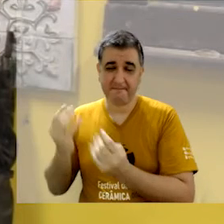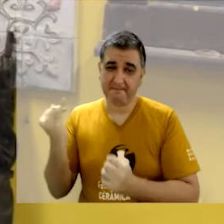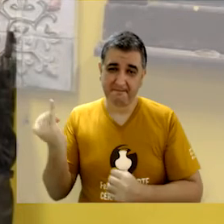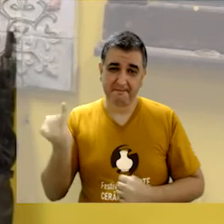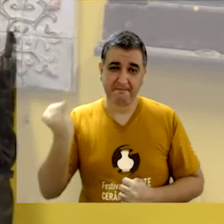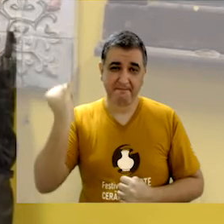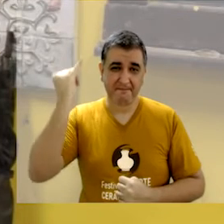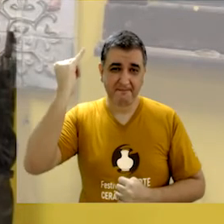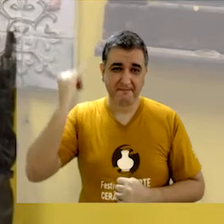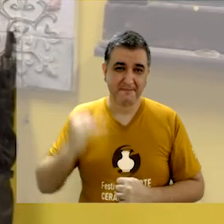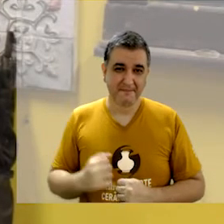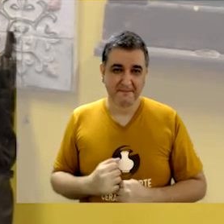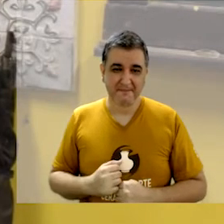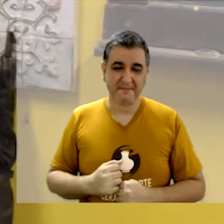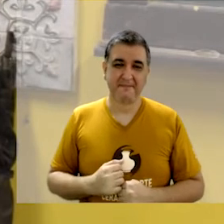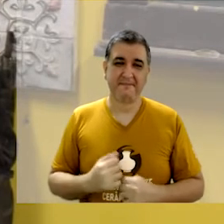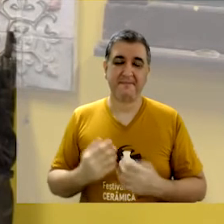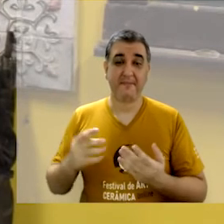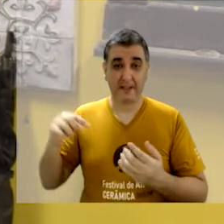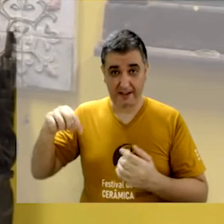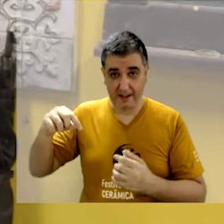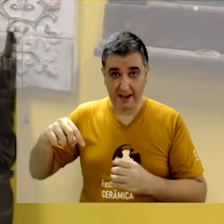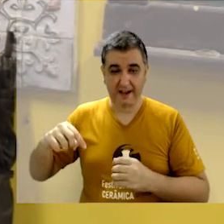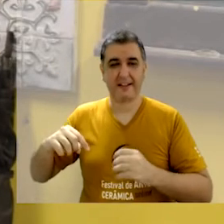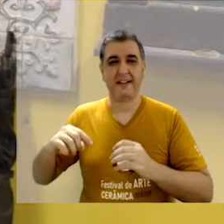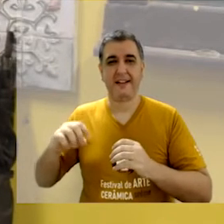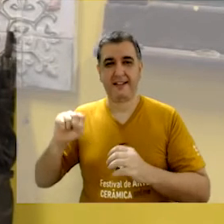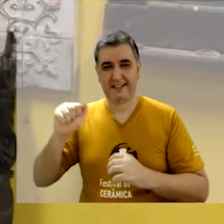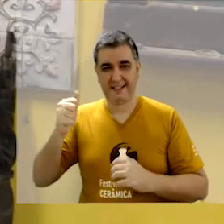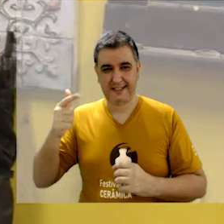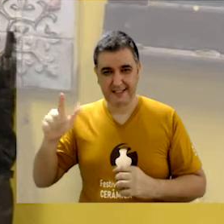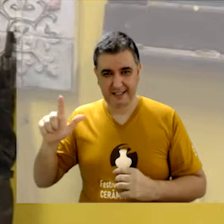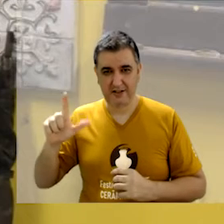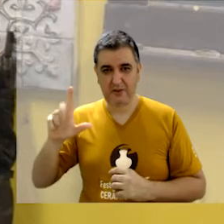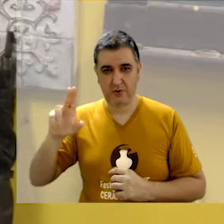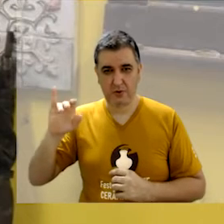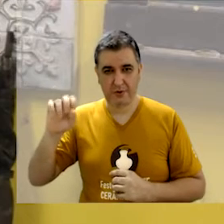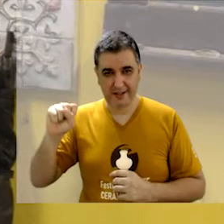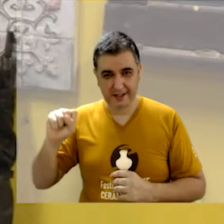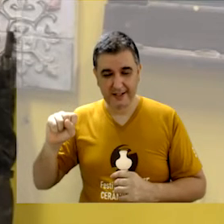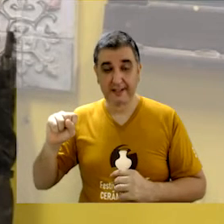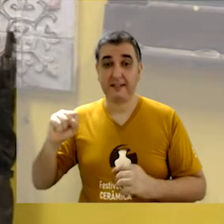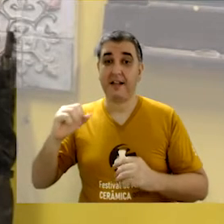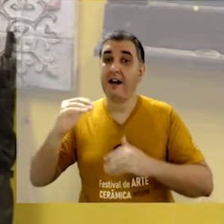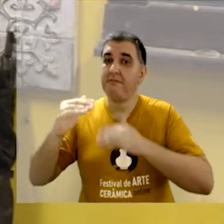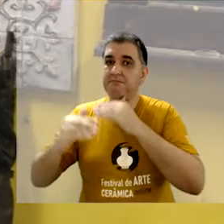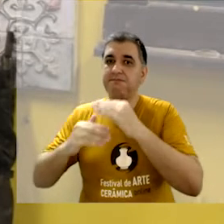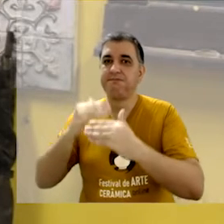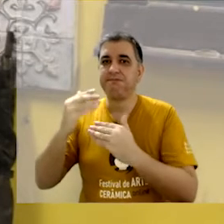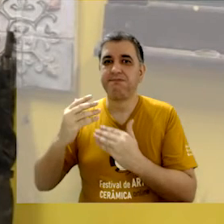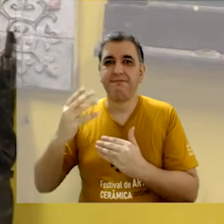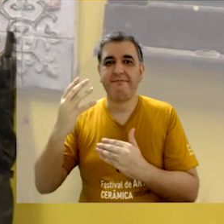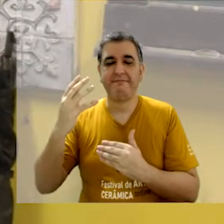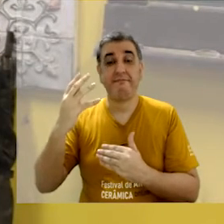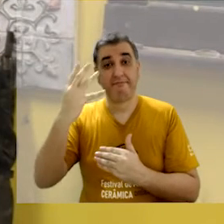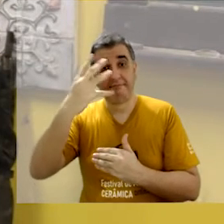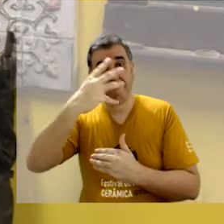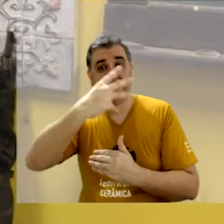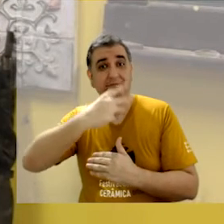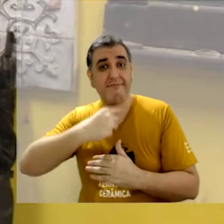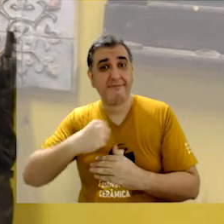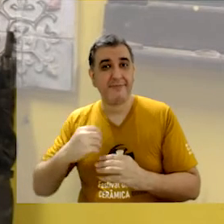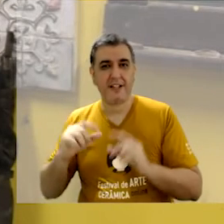advento novo aí, a presença da Unesco, né, essa cidade começou a ser imantada, né? Ela já tinha fama